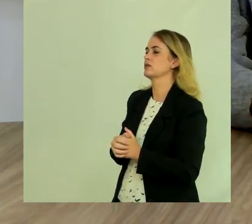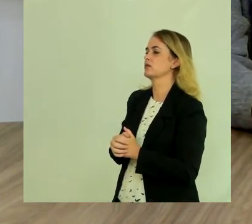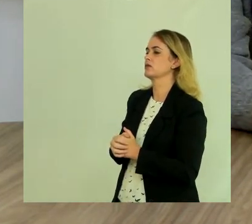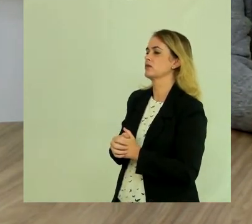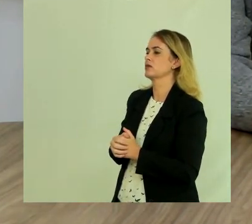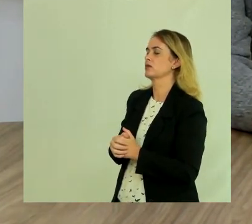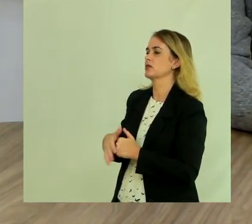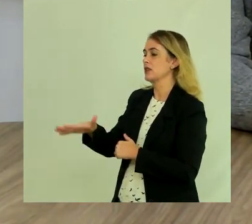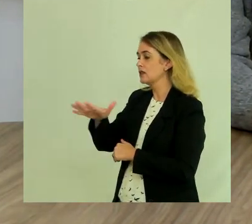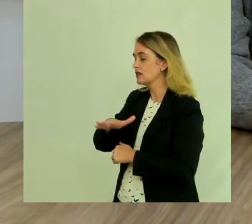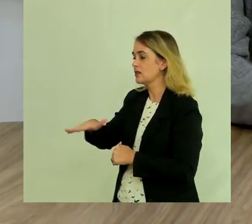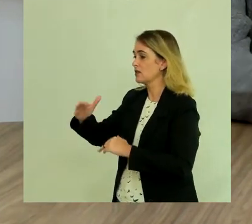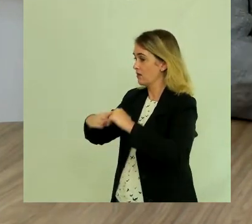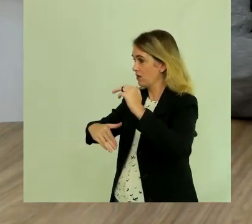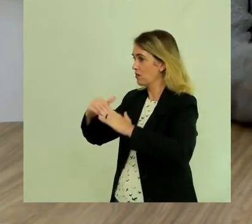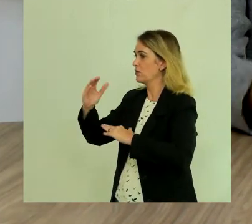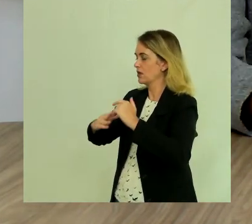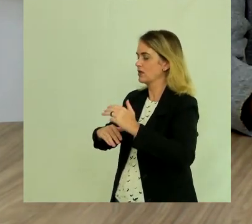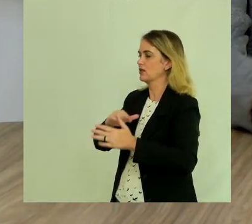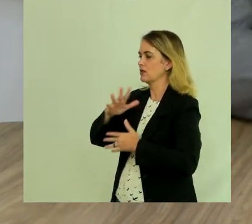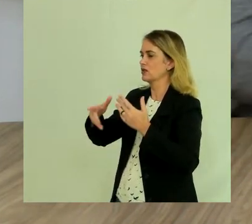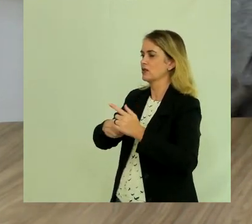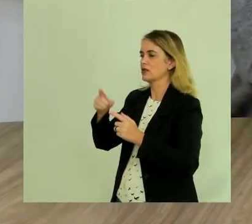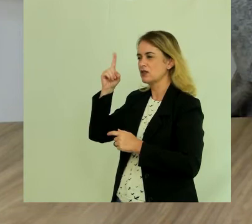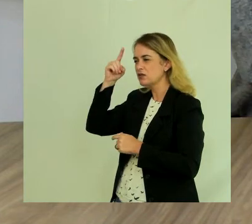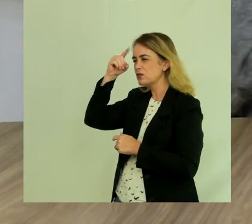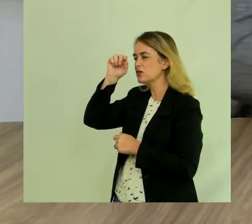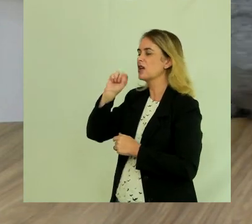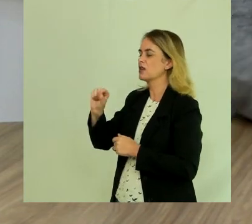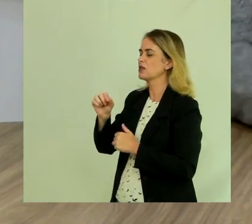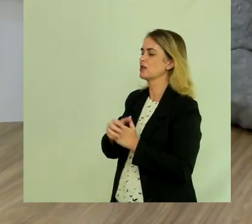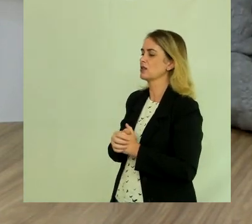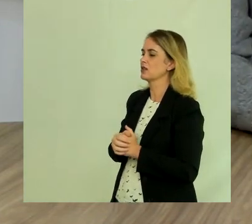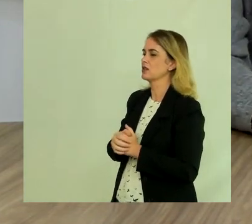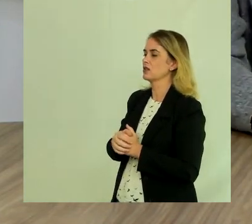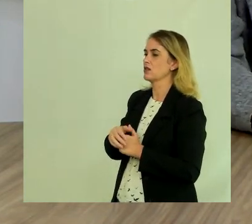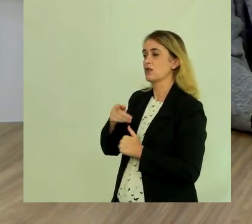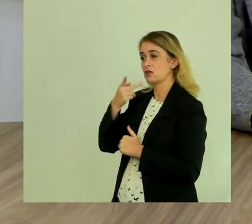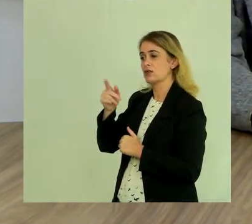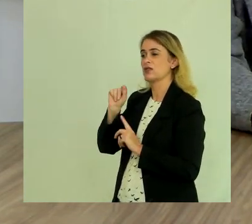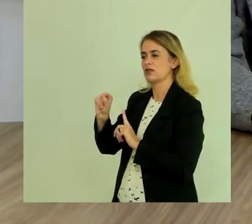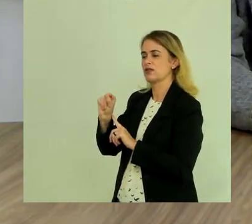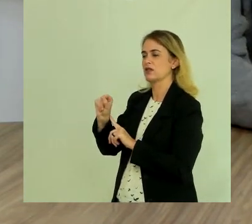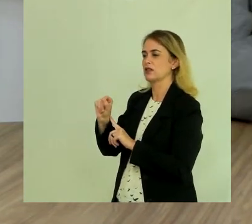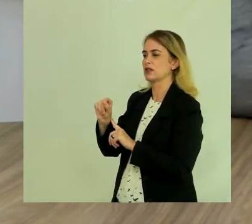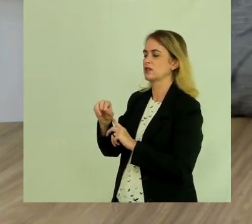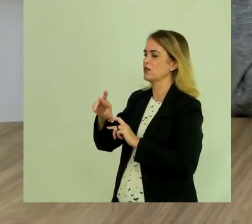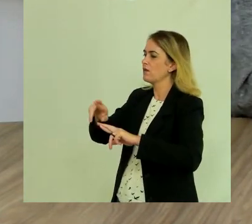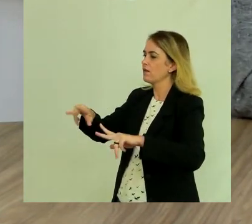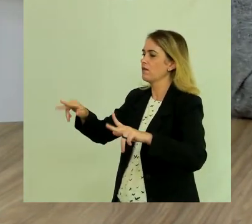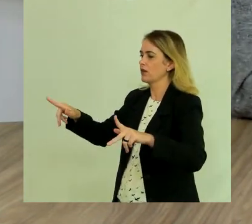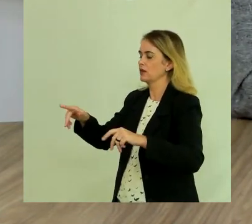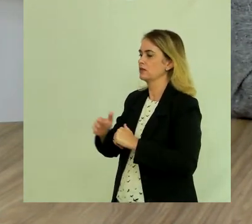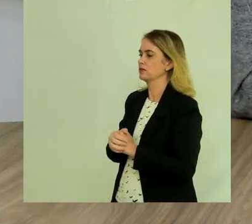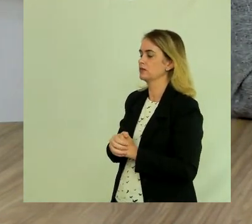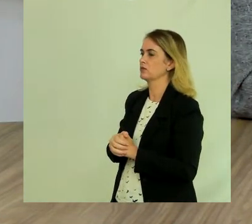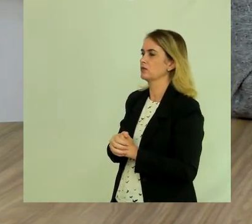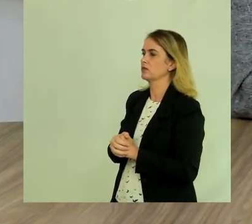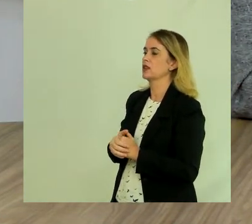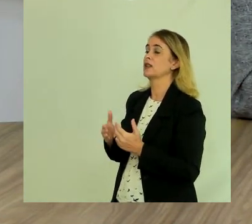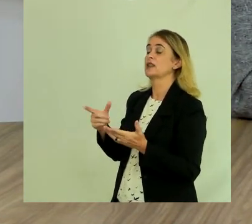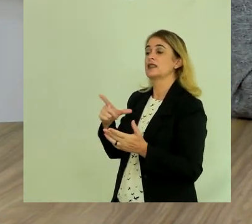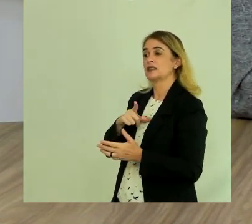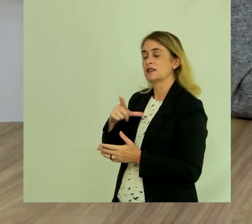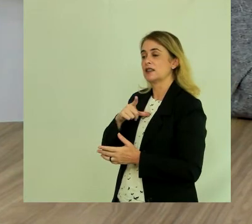nessa trajetória, as dificuldades que são enfrentadas, porque pelo que você citou são muitas, é muito trabalho voluntariado,